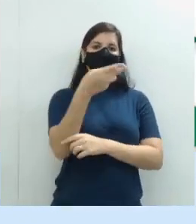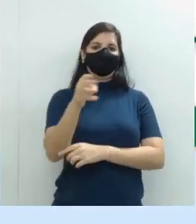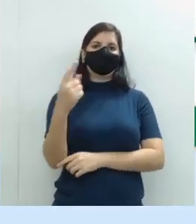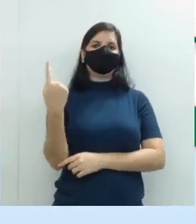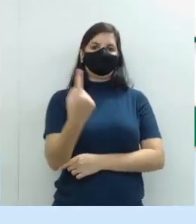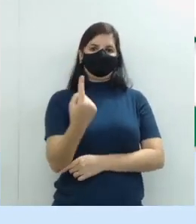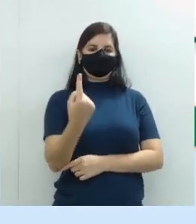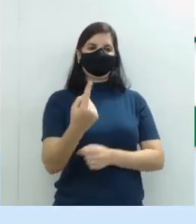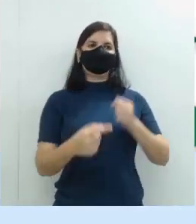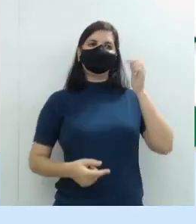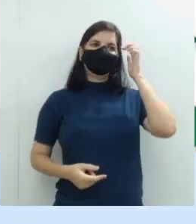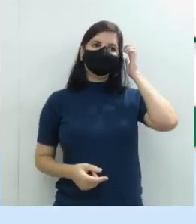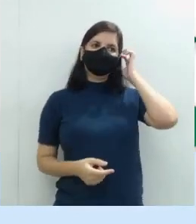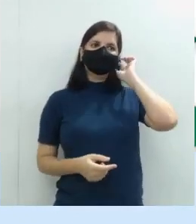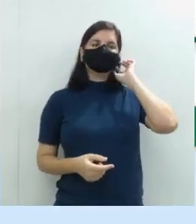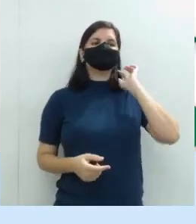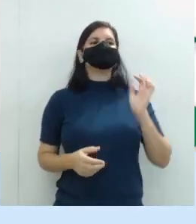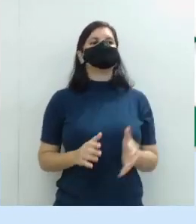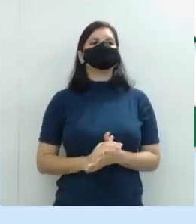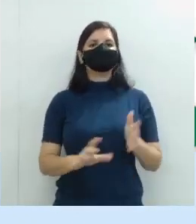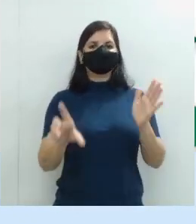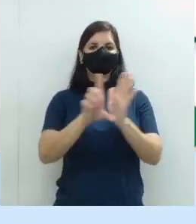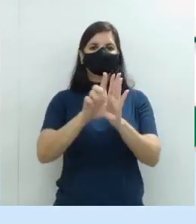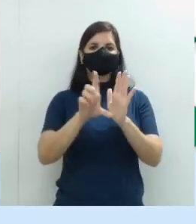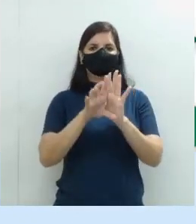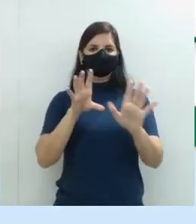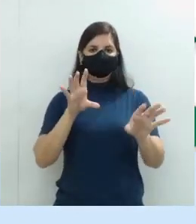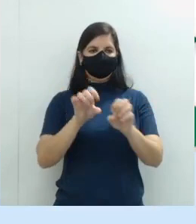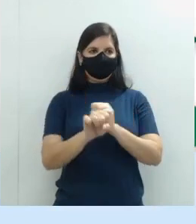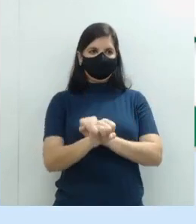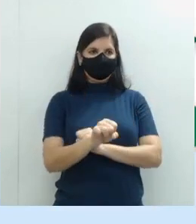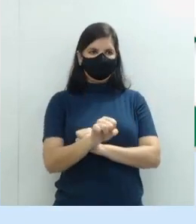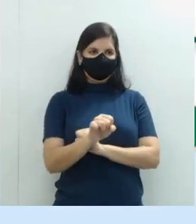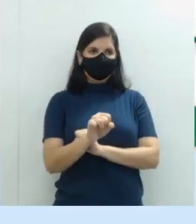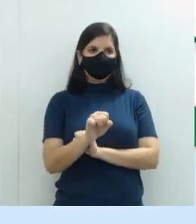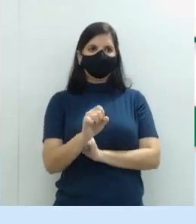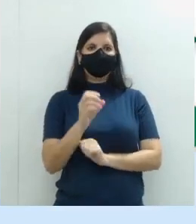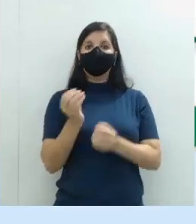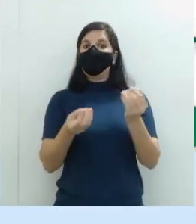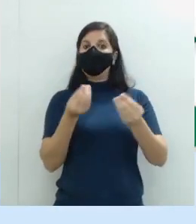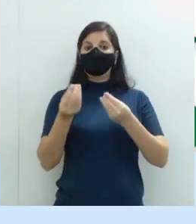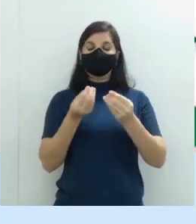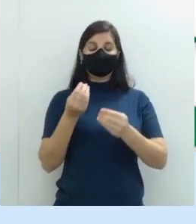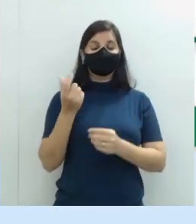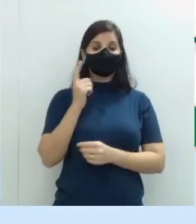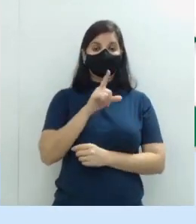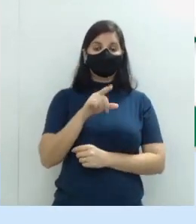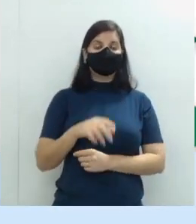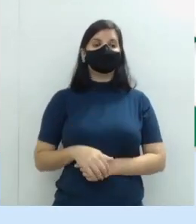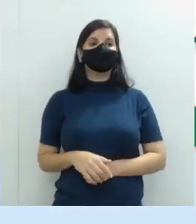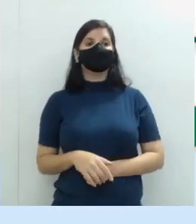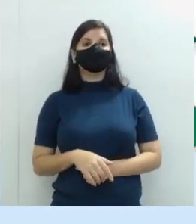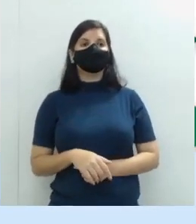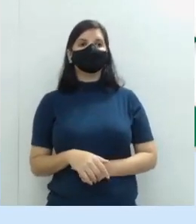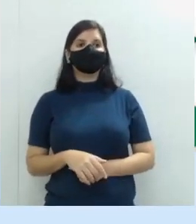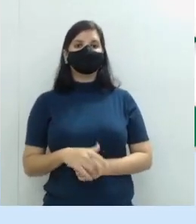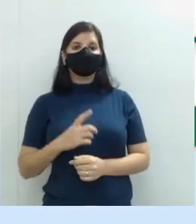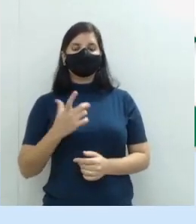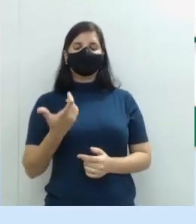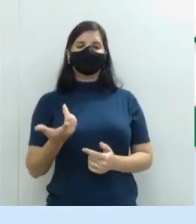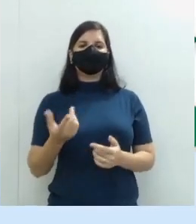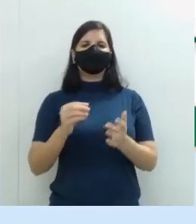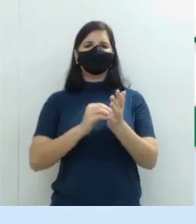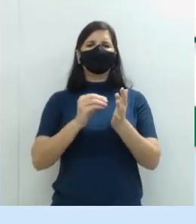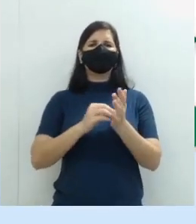comigo devagarinho? Preste atenção. Lei de formação, condição de existência. Mas, professor, cadê